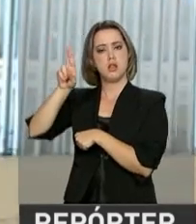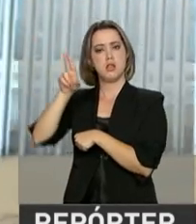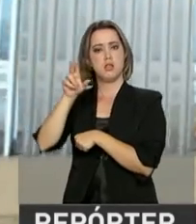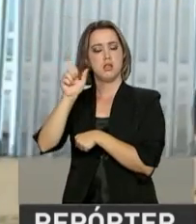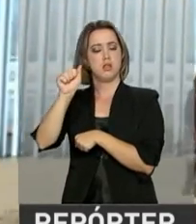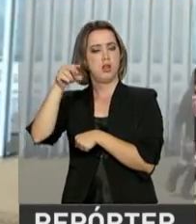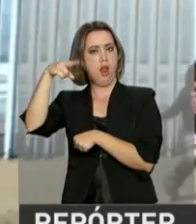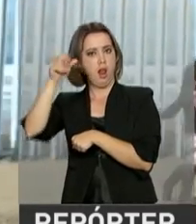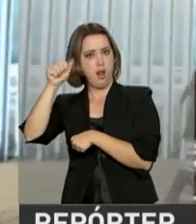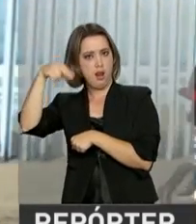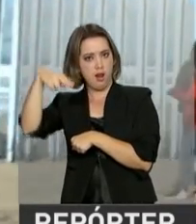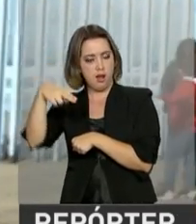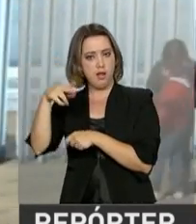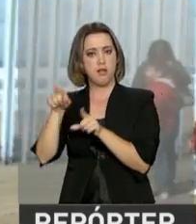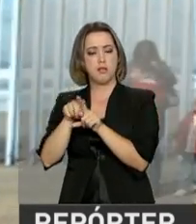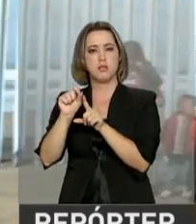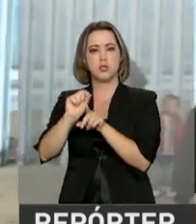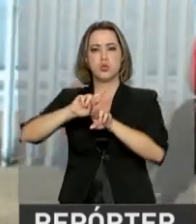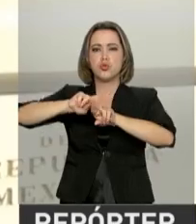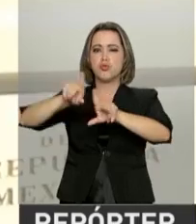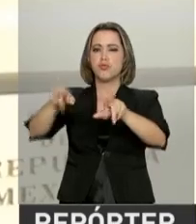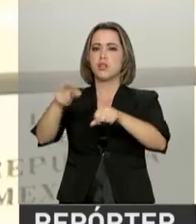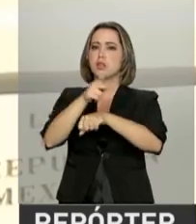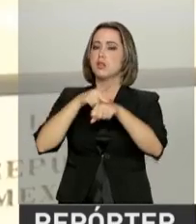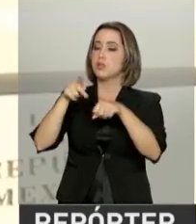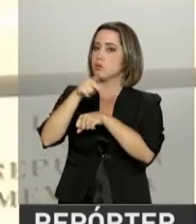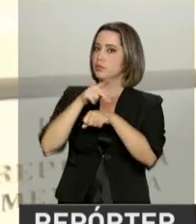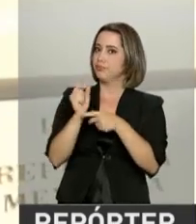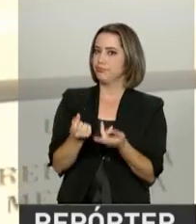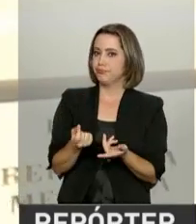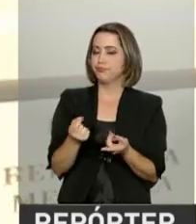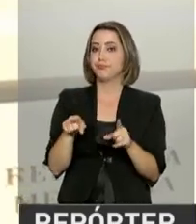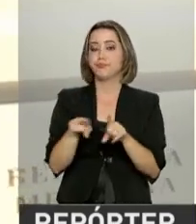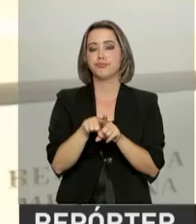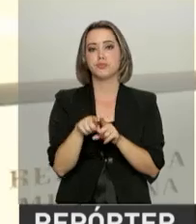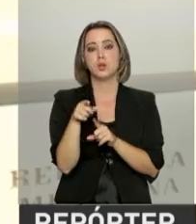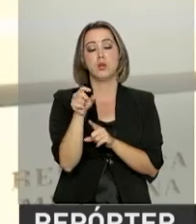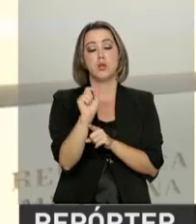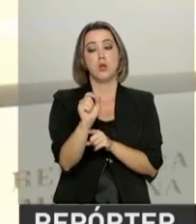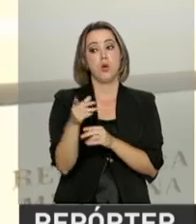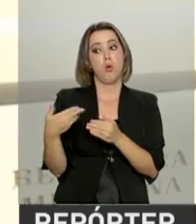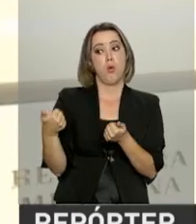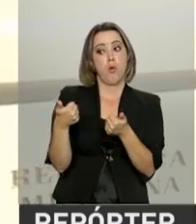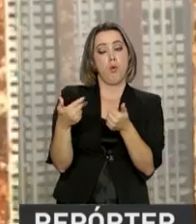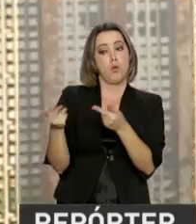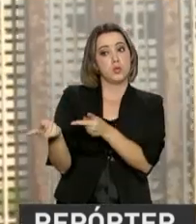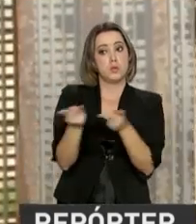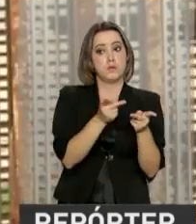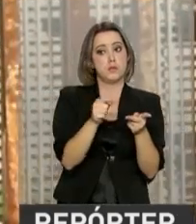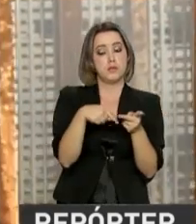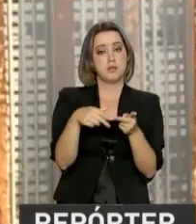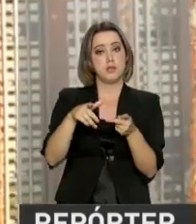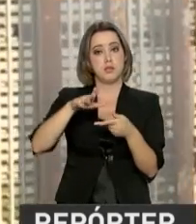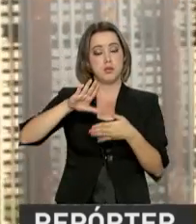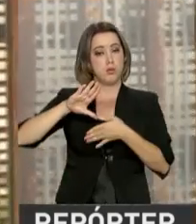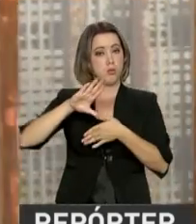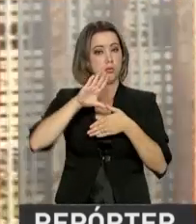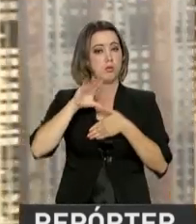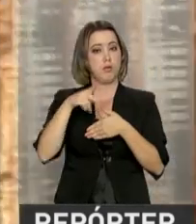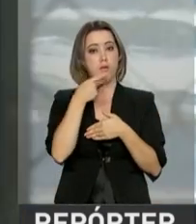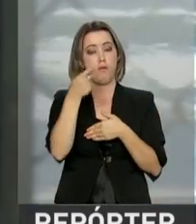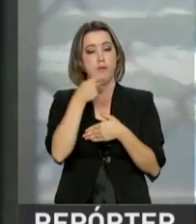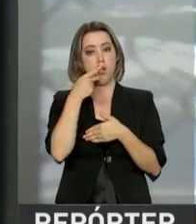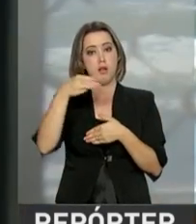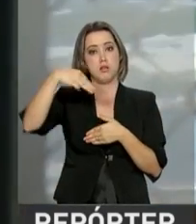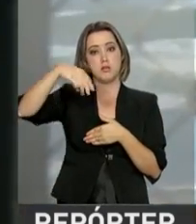Síria, Líbia, Irã, Iêmen, Somália e Sudão. Com relação aos vizinhos americanos, fala-se muito de cidadãos do México e